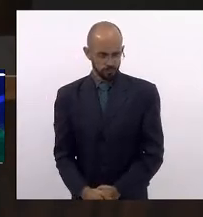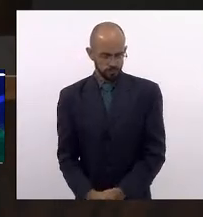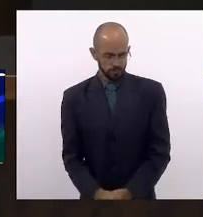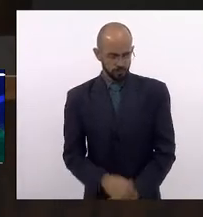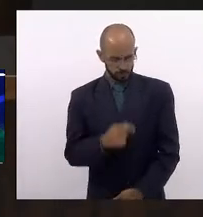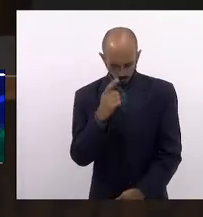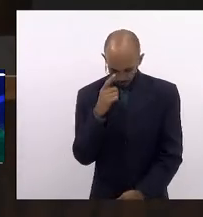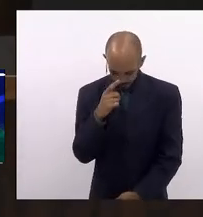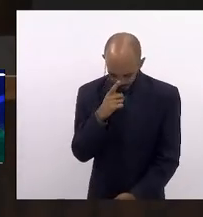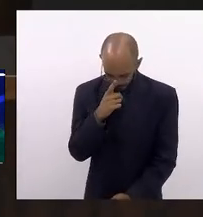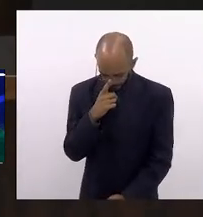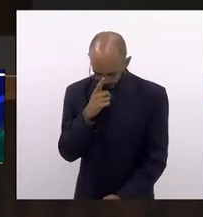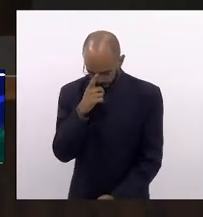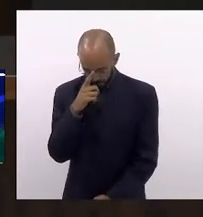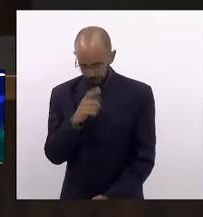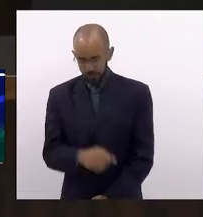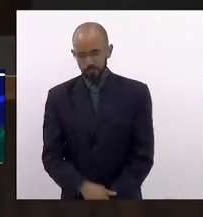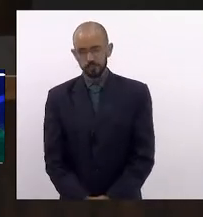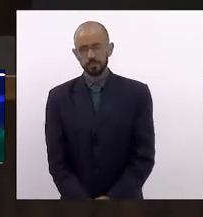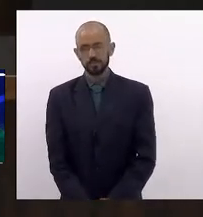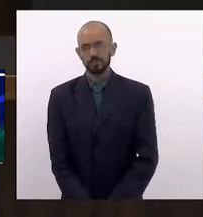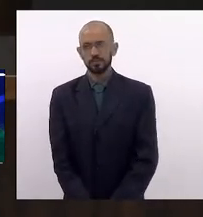o Vasco